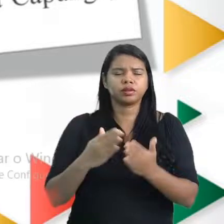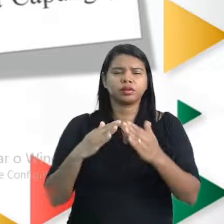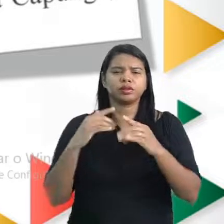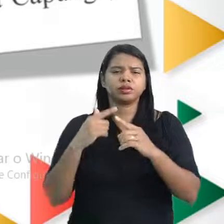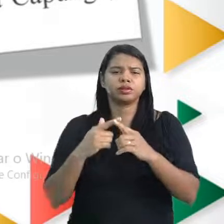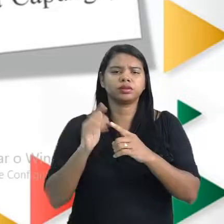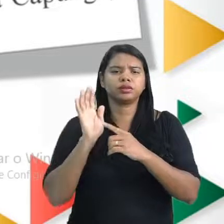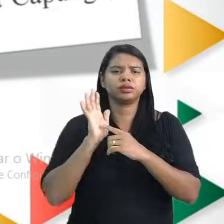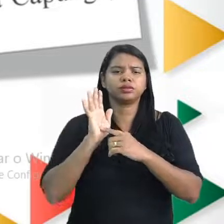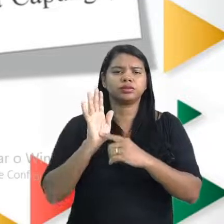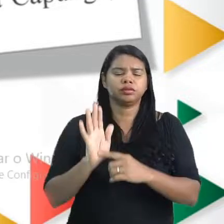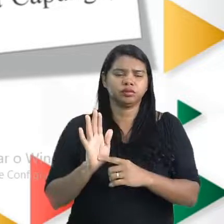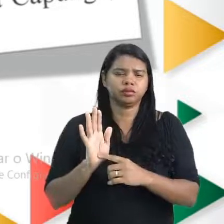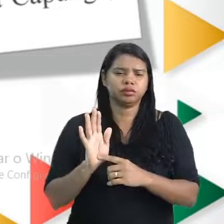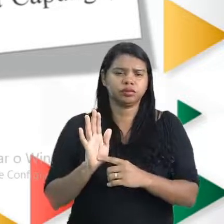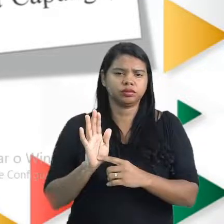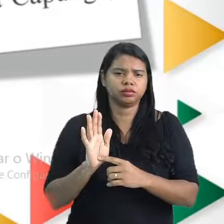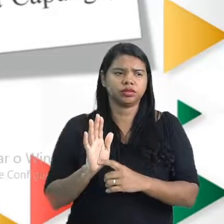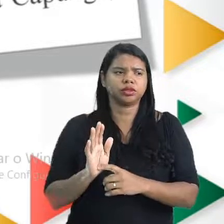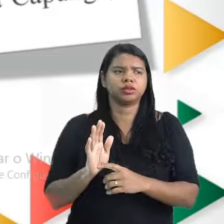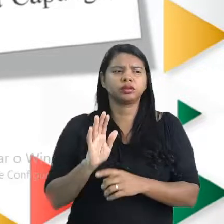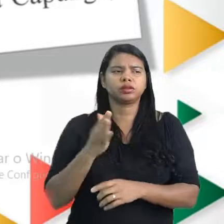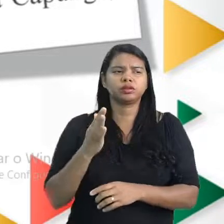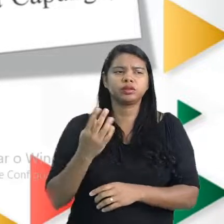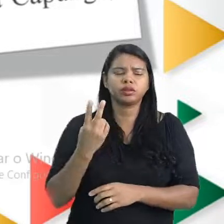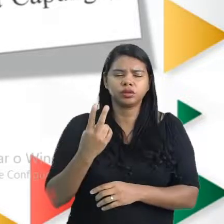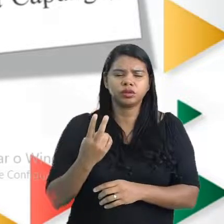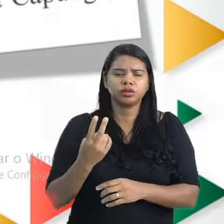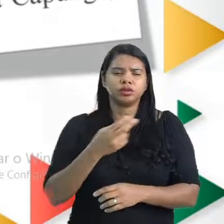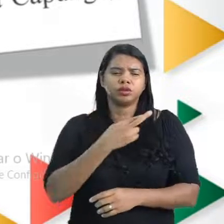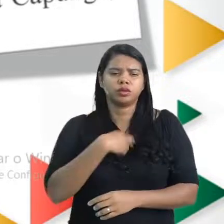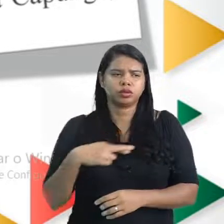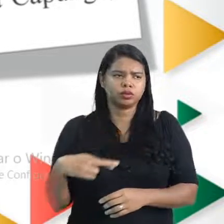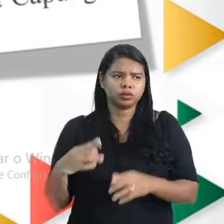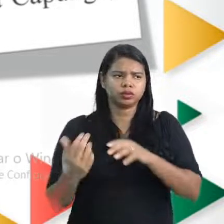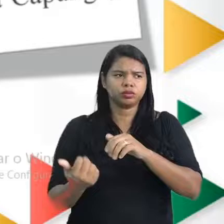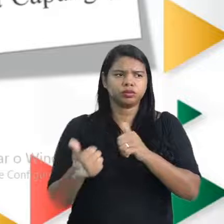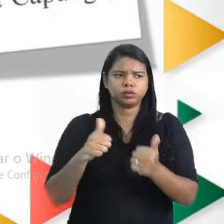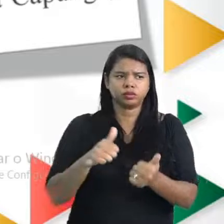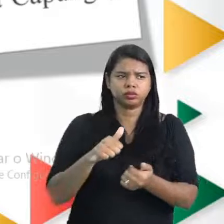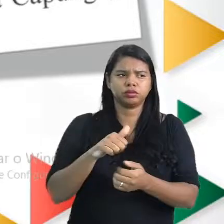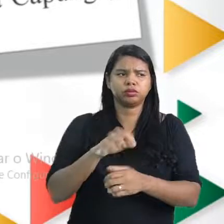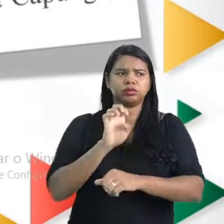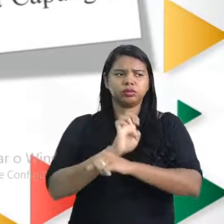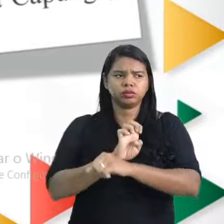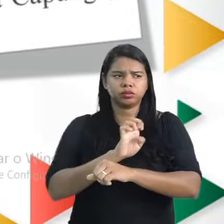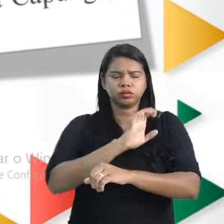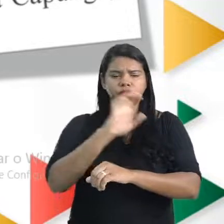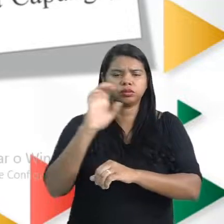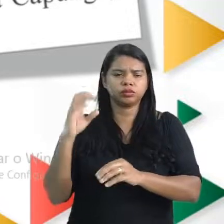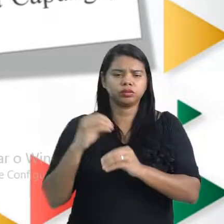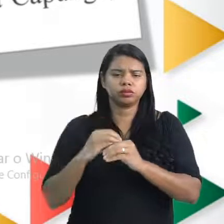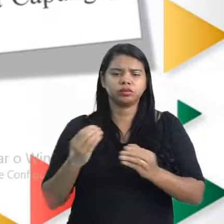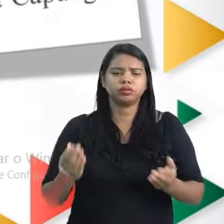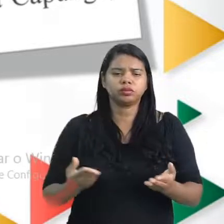expressão autêntica da fusão de 2 tradicionais forças batistas do Estado. a Convenção Evangelizadora